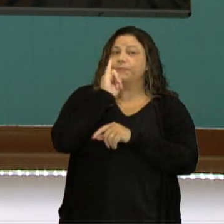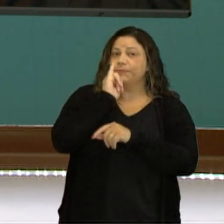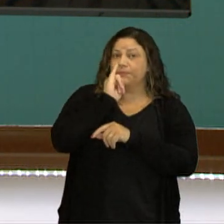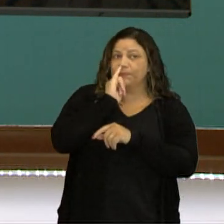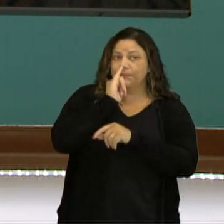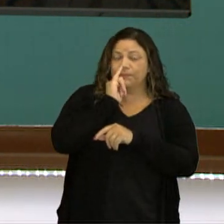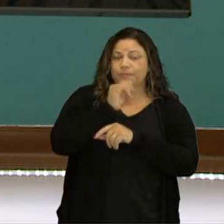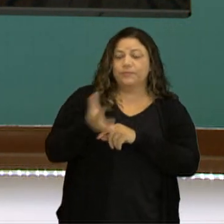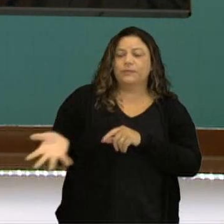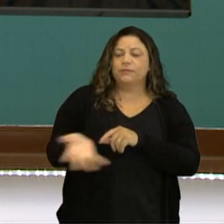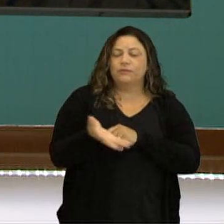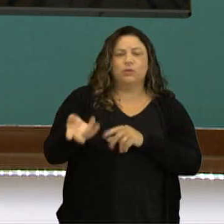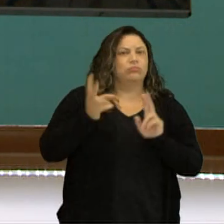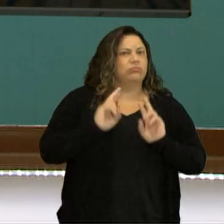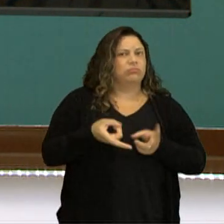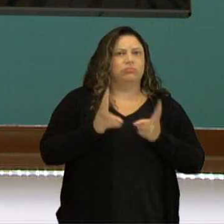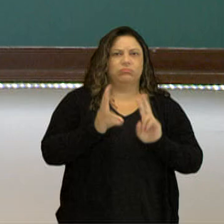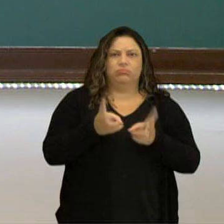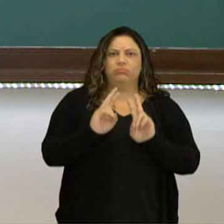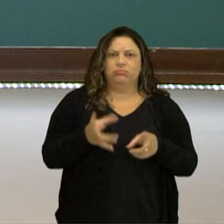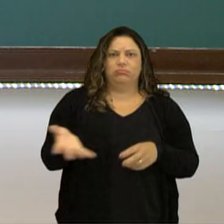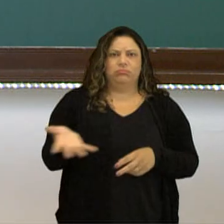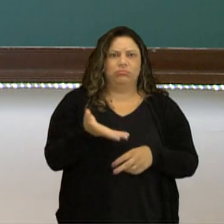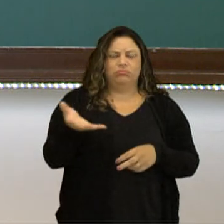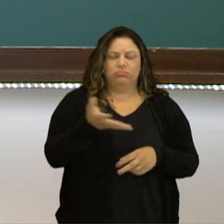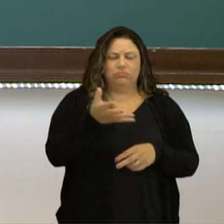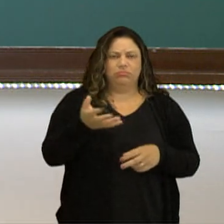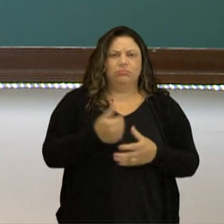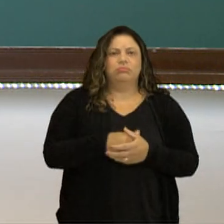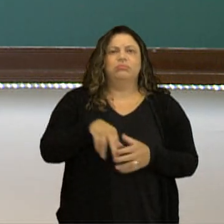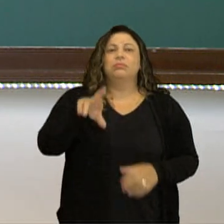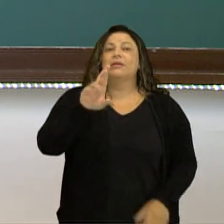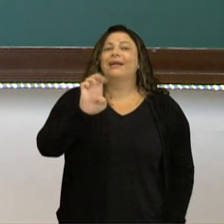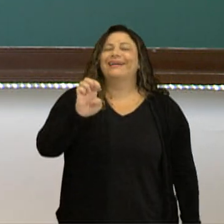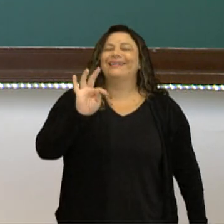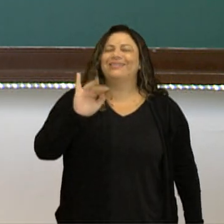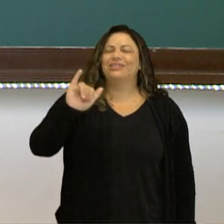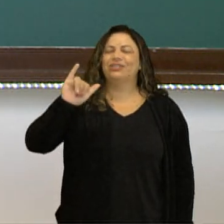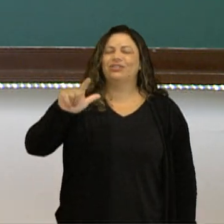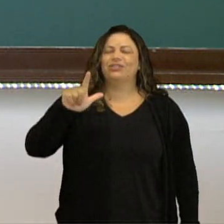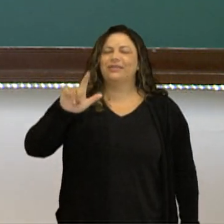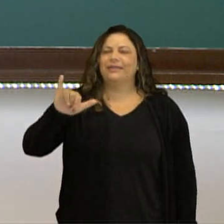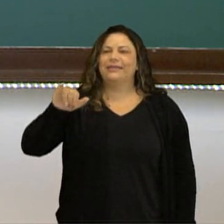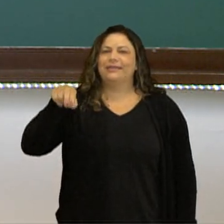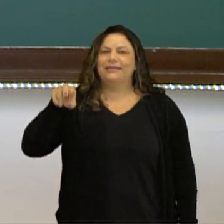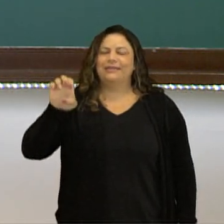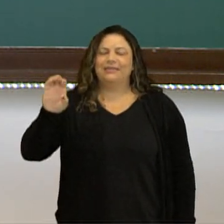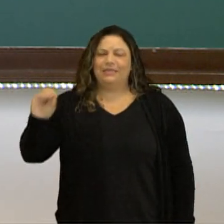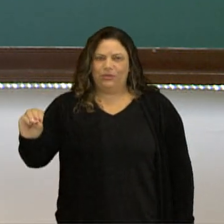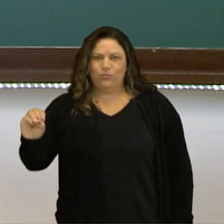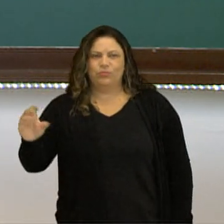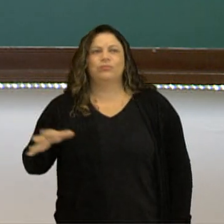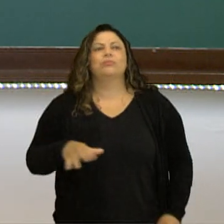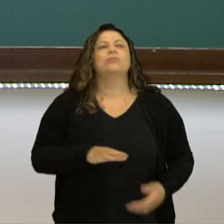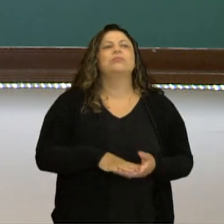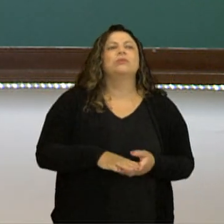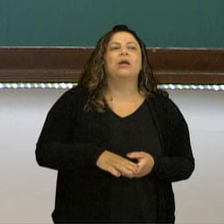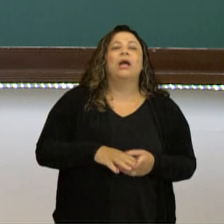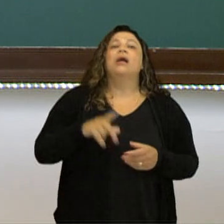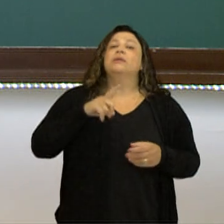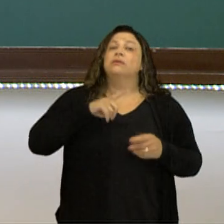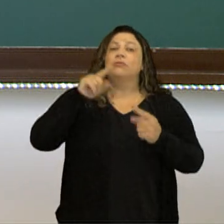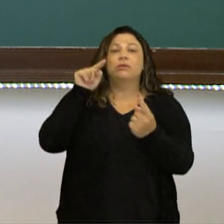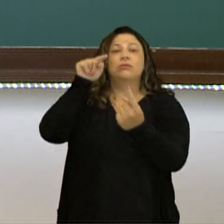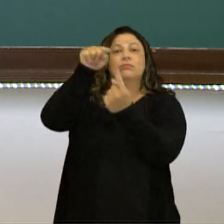em velocidade constante de trajetória retilínea, eu tenho um movimento retilíneo e uniforme, certo? Então, eu tenho esse